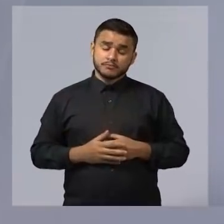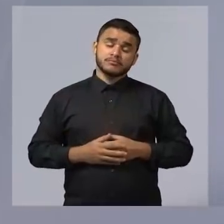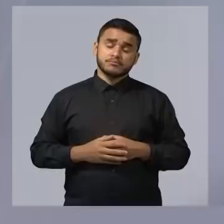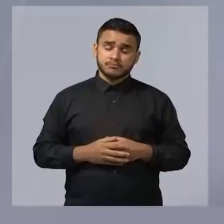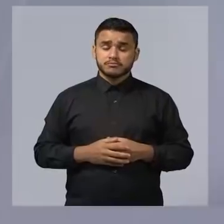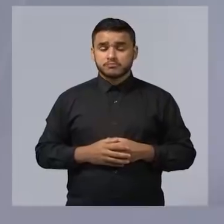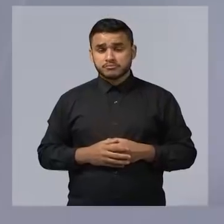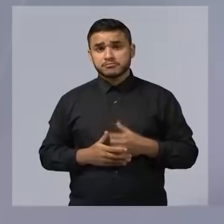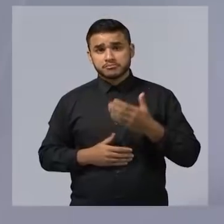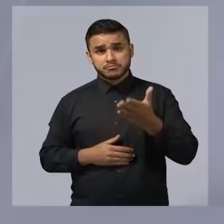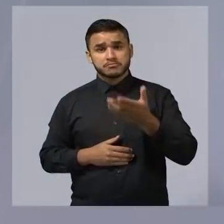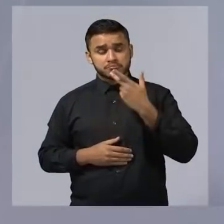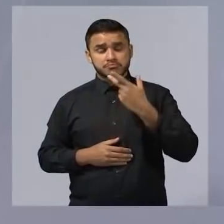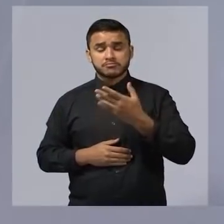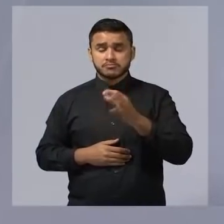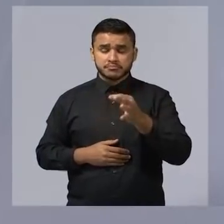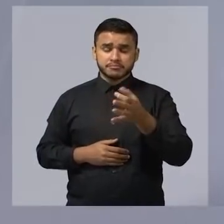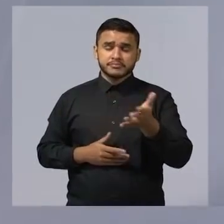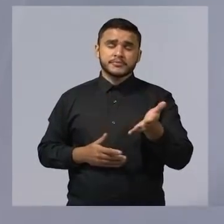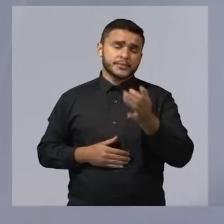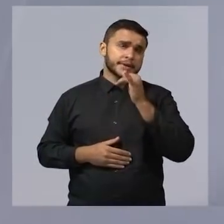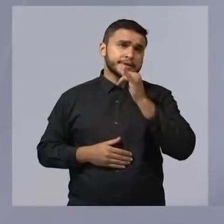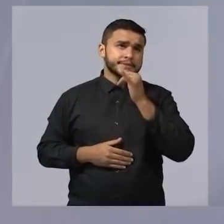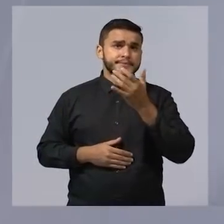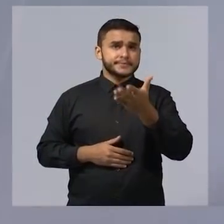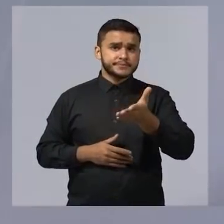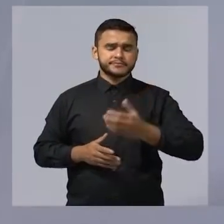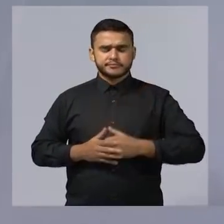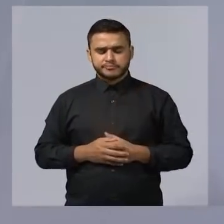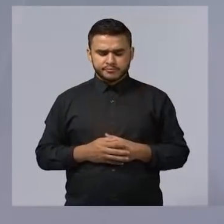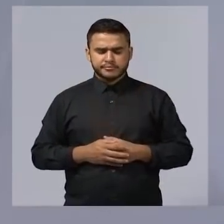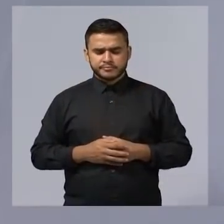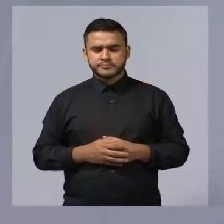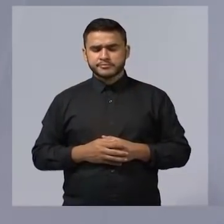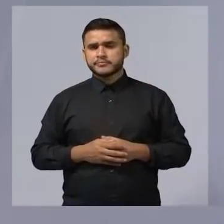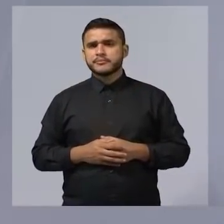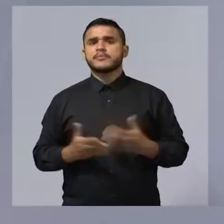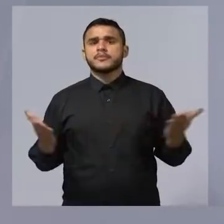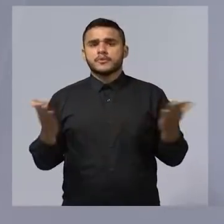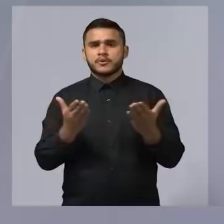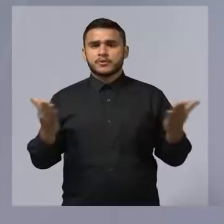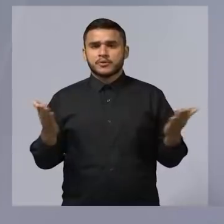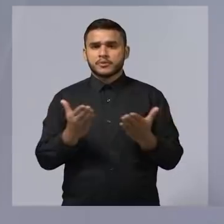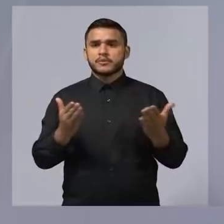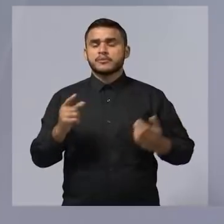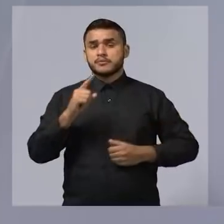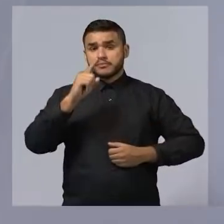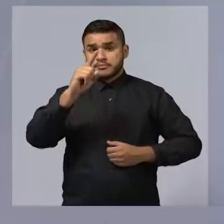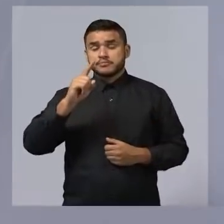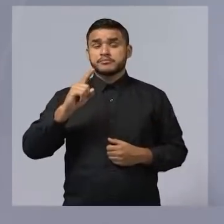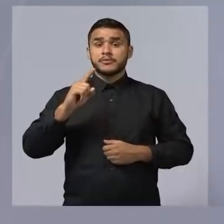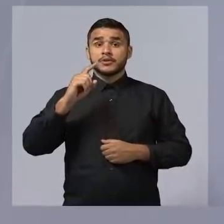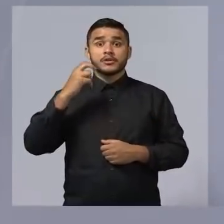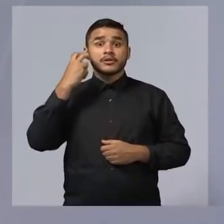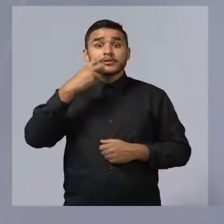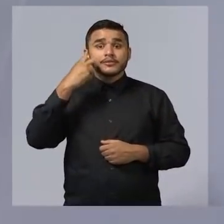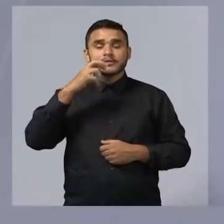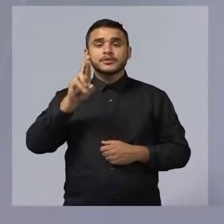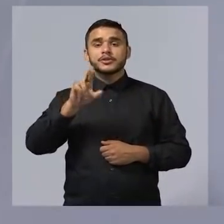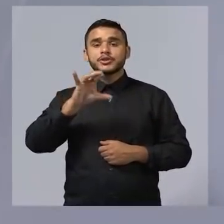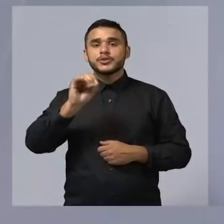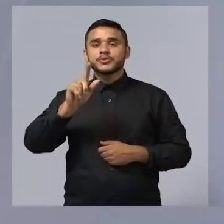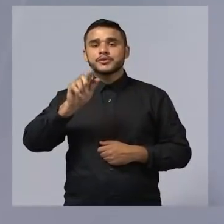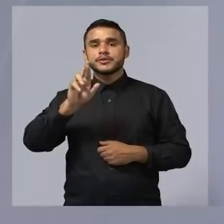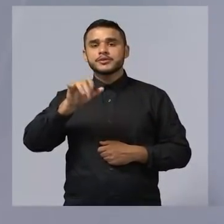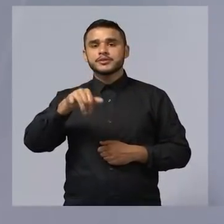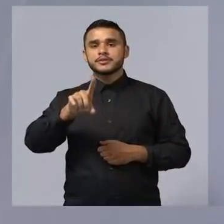gente vê que, por exemplo, se o senhor vê, apesar das porradas que eu tomava todo mundo lá no Rio Grande do Norte, uma coisa eles falavam, a população